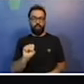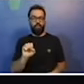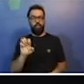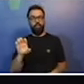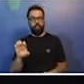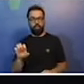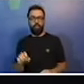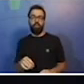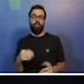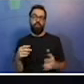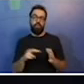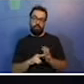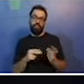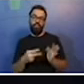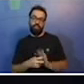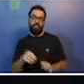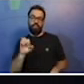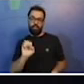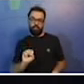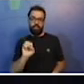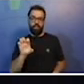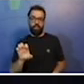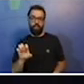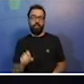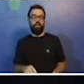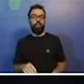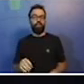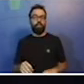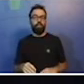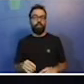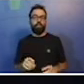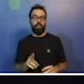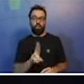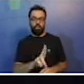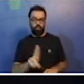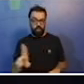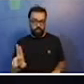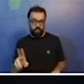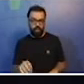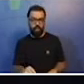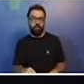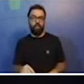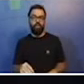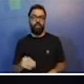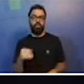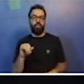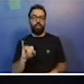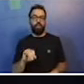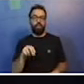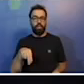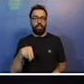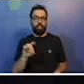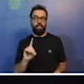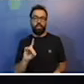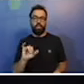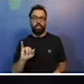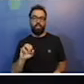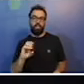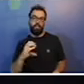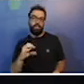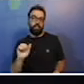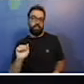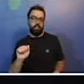índice de indeterminação do sujeito. Lembra quando nós vimos sujeito e nós tínhamos sujeito